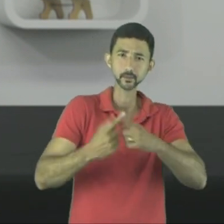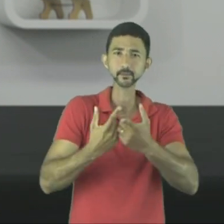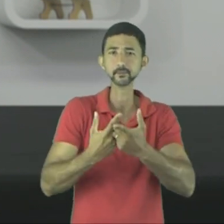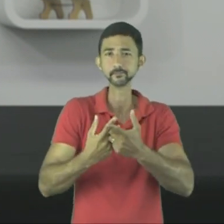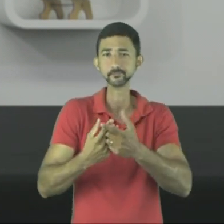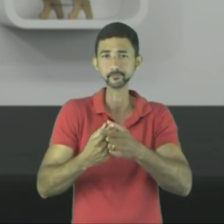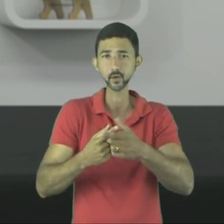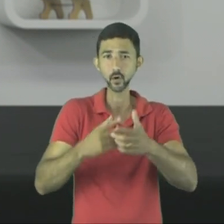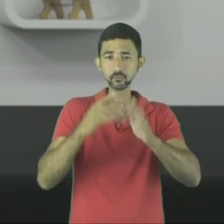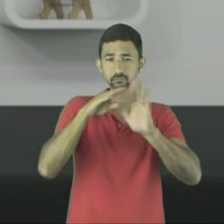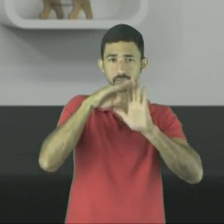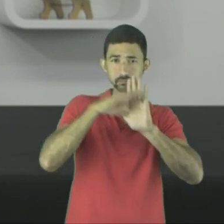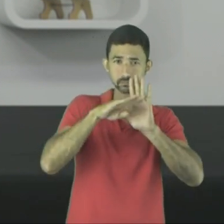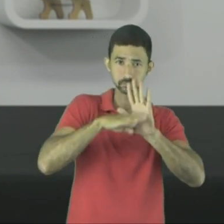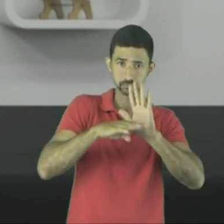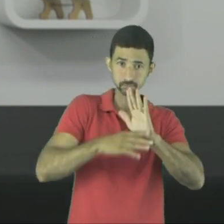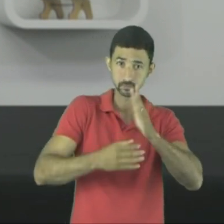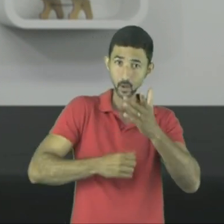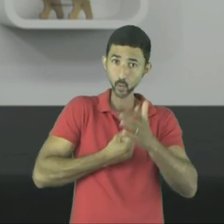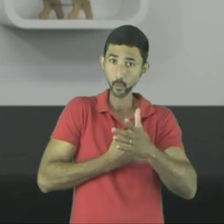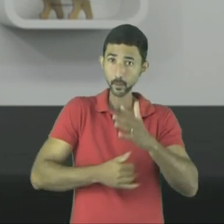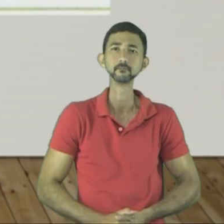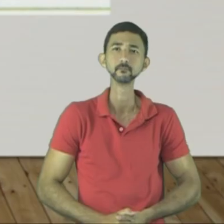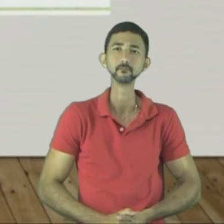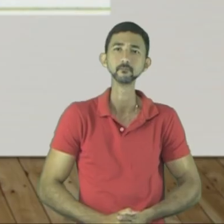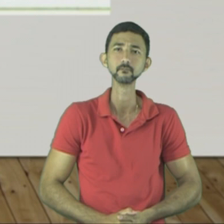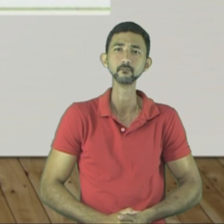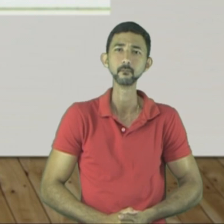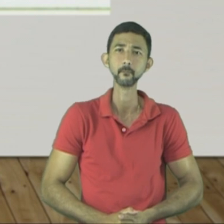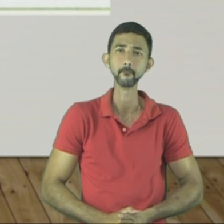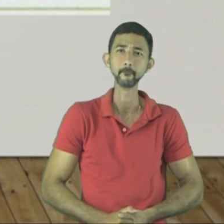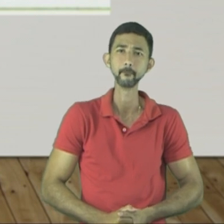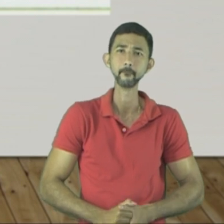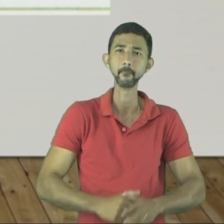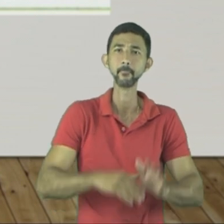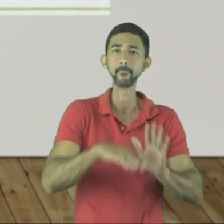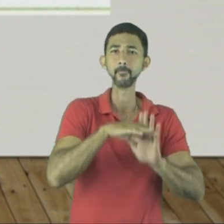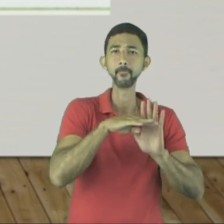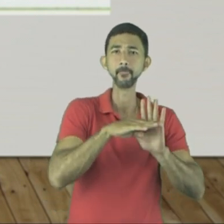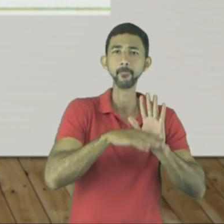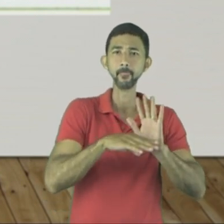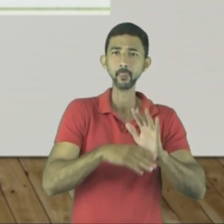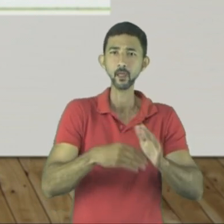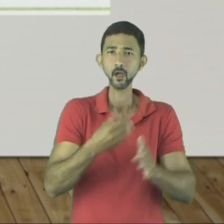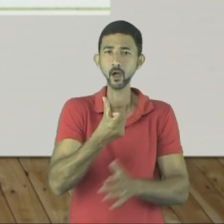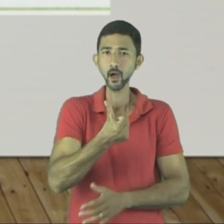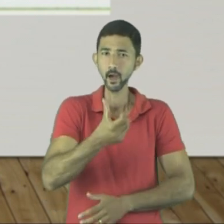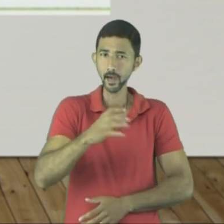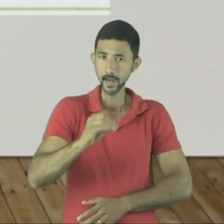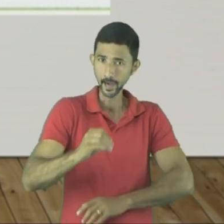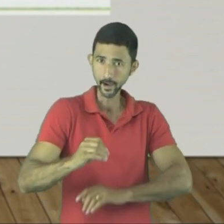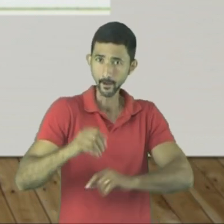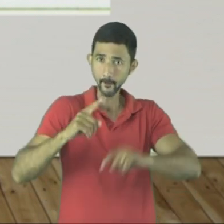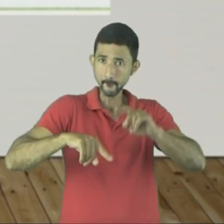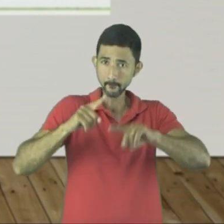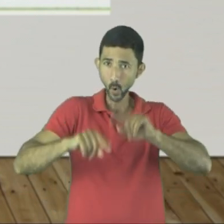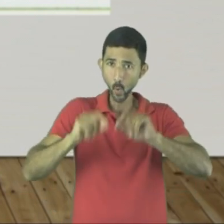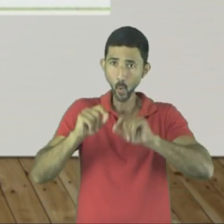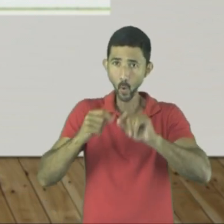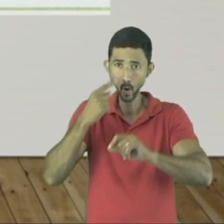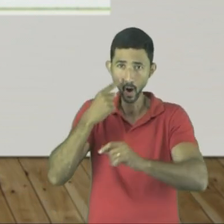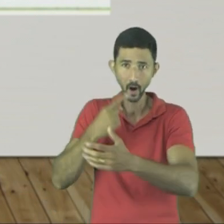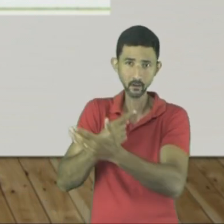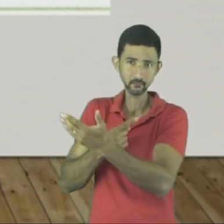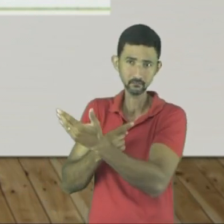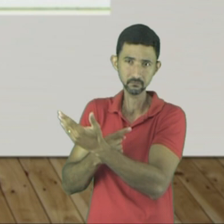utilizando somente fatores primos. Será que isso é verdade? Decompor o número 60, por exemplo, como um produto